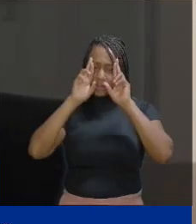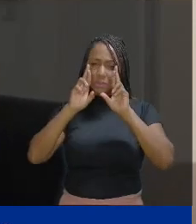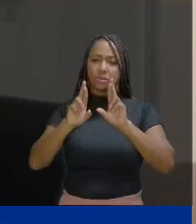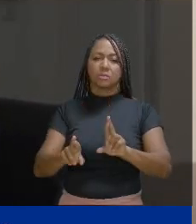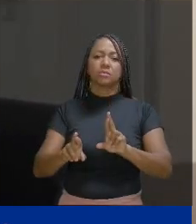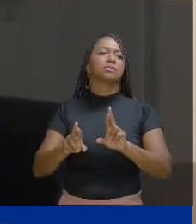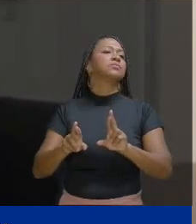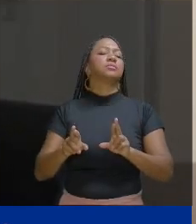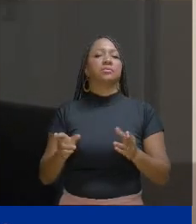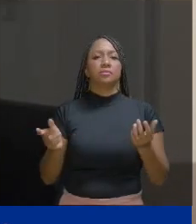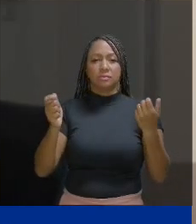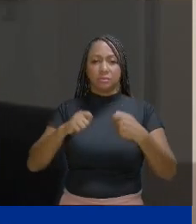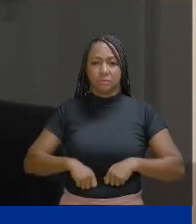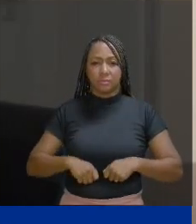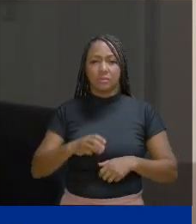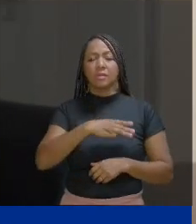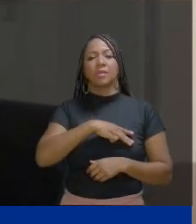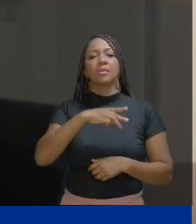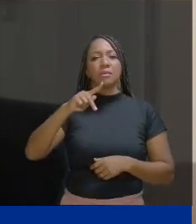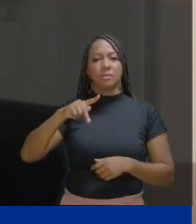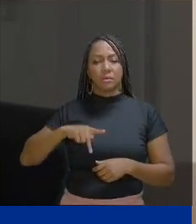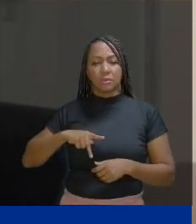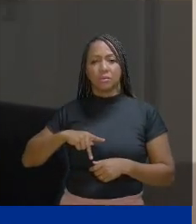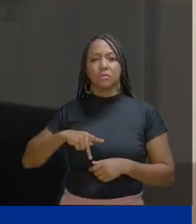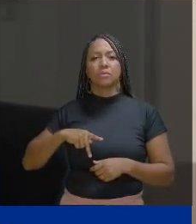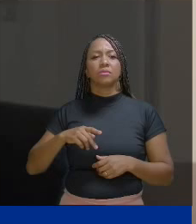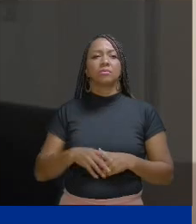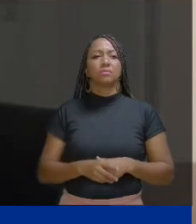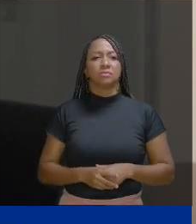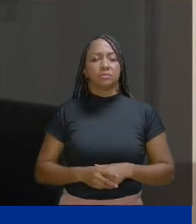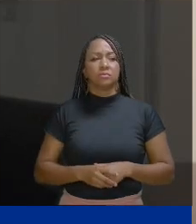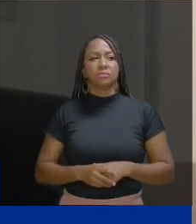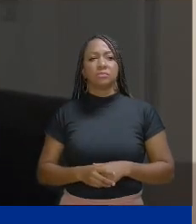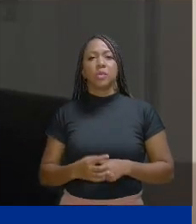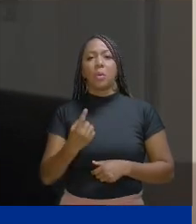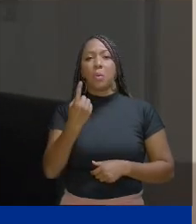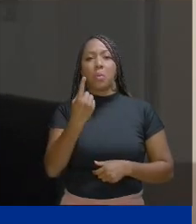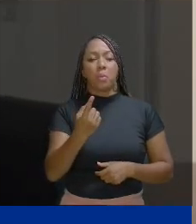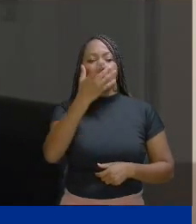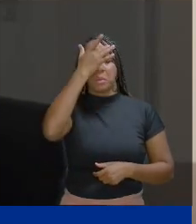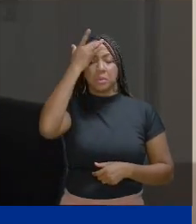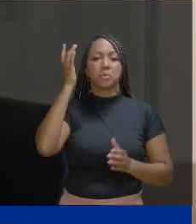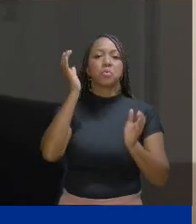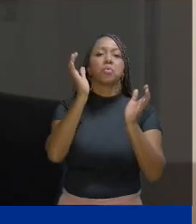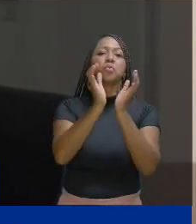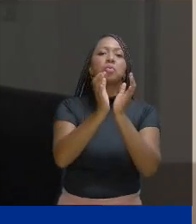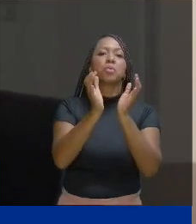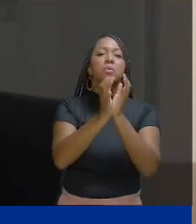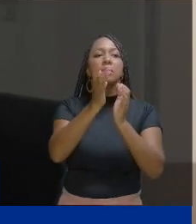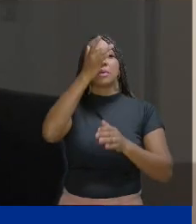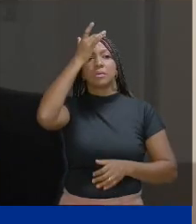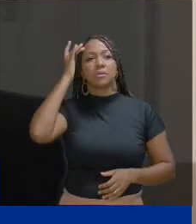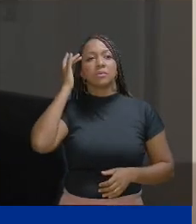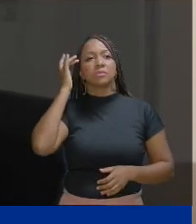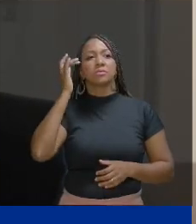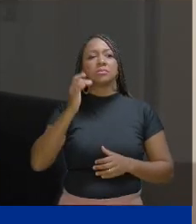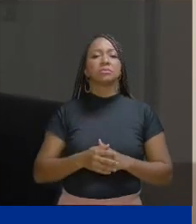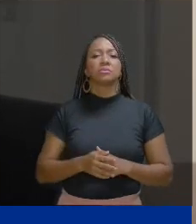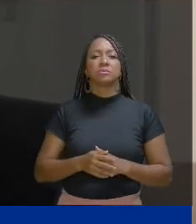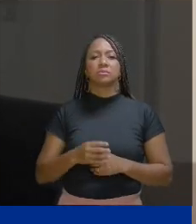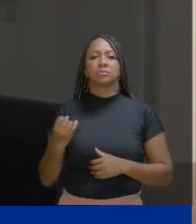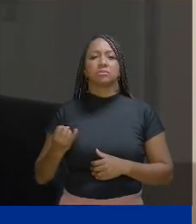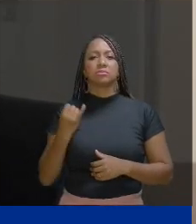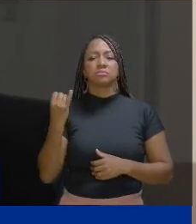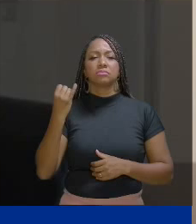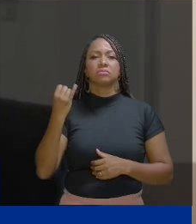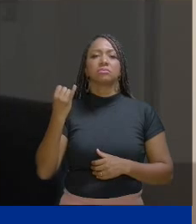respeito a competente membro do Ministério Público, uma pessoa, um grupo de pessoas que é a mais relevante